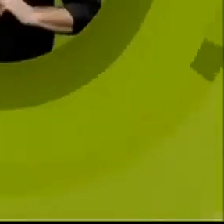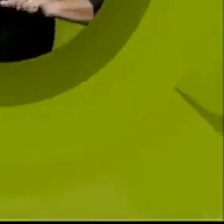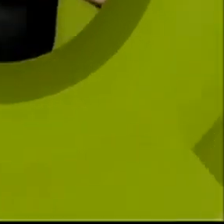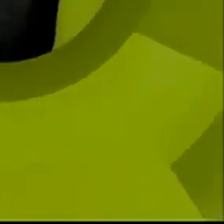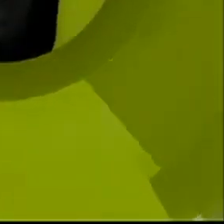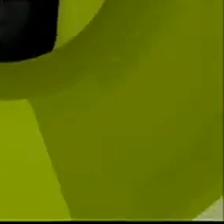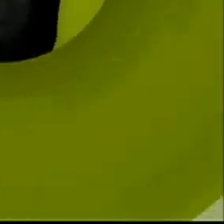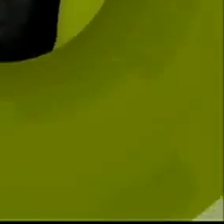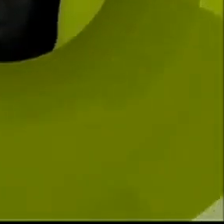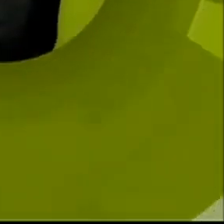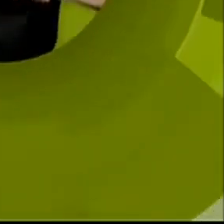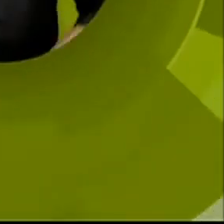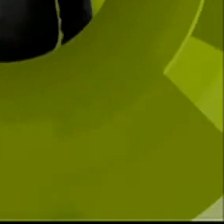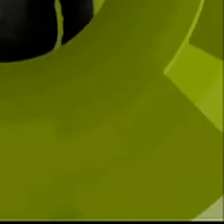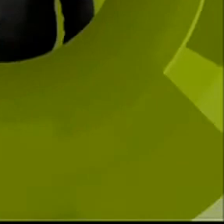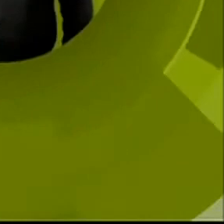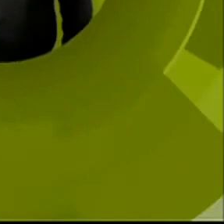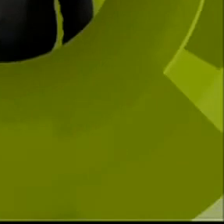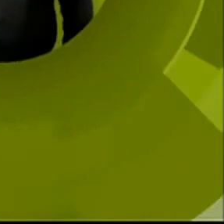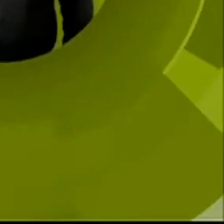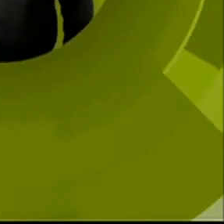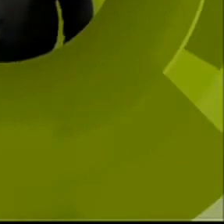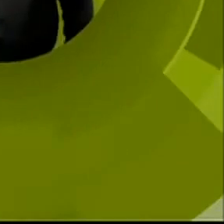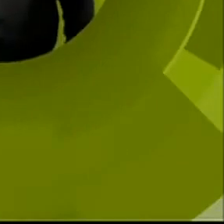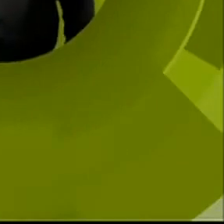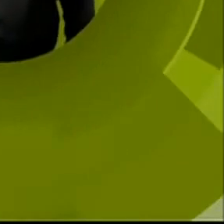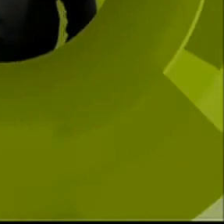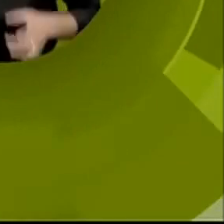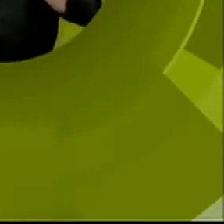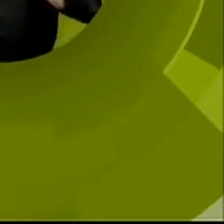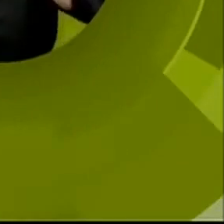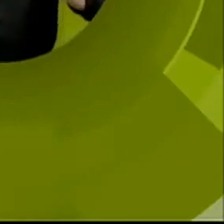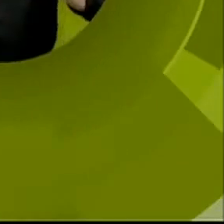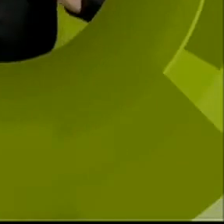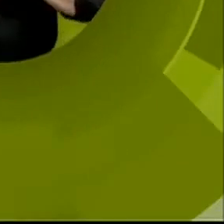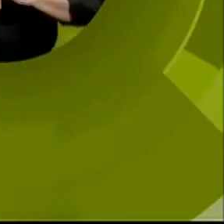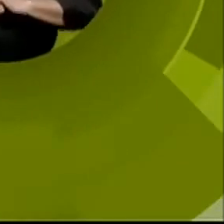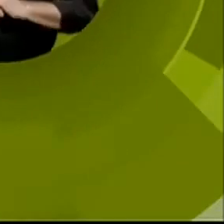O programa a seguir é livre para todos os públicos.